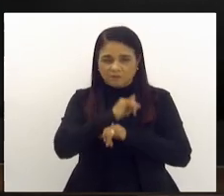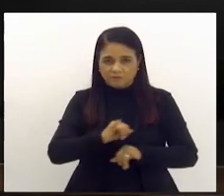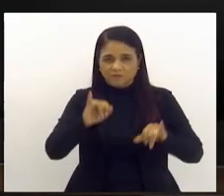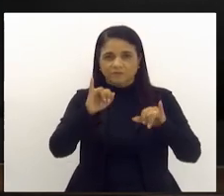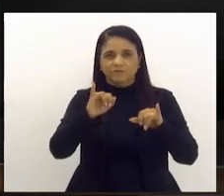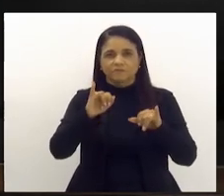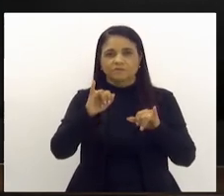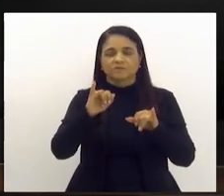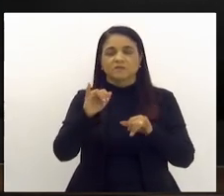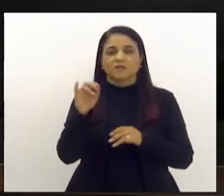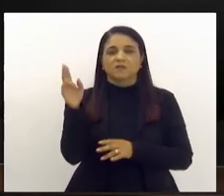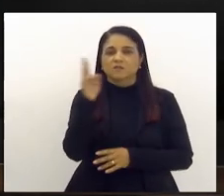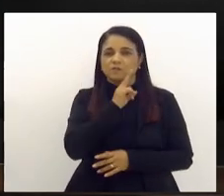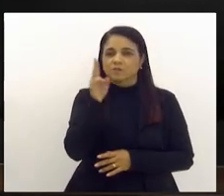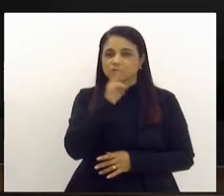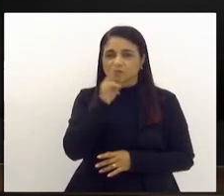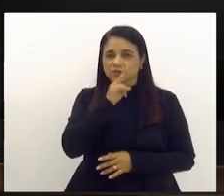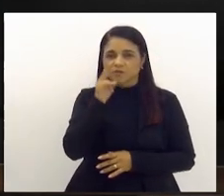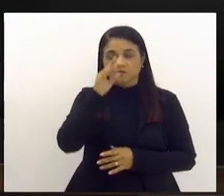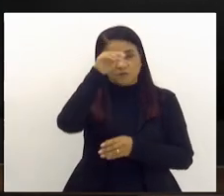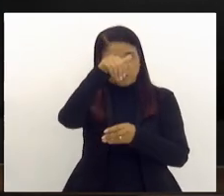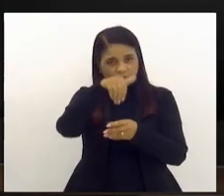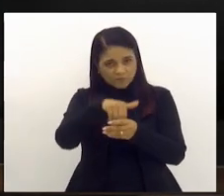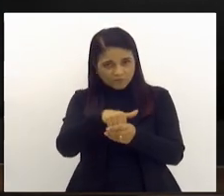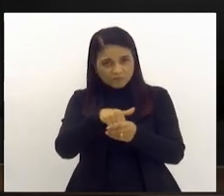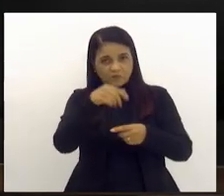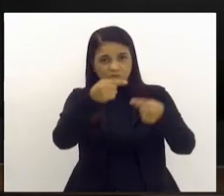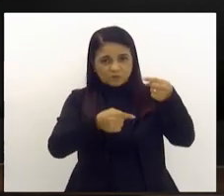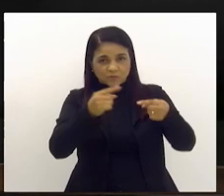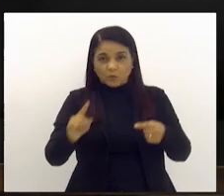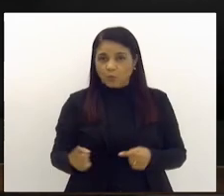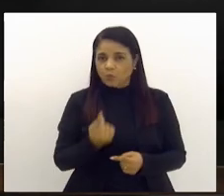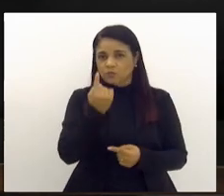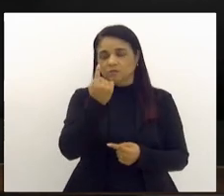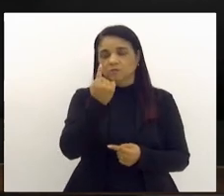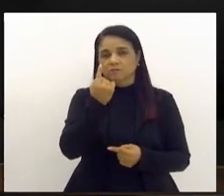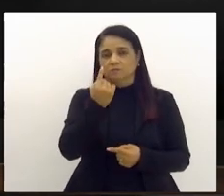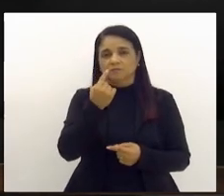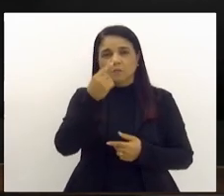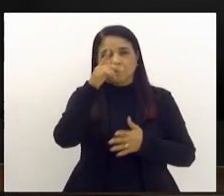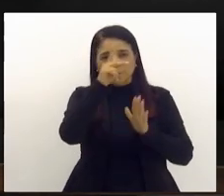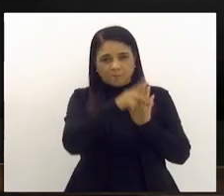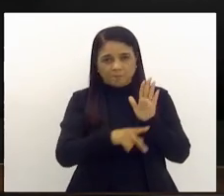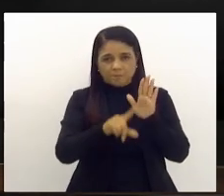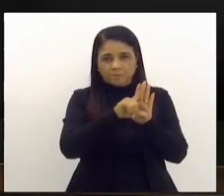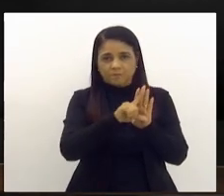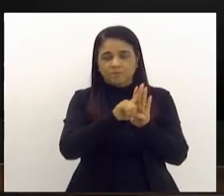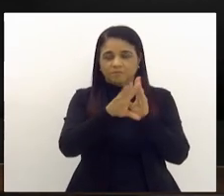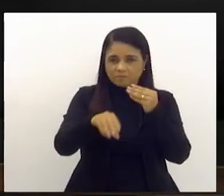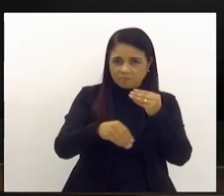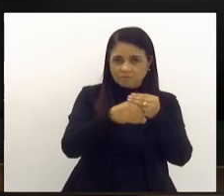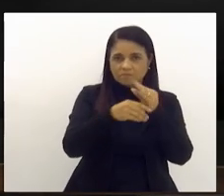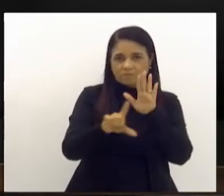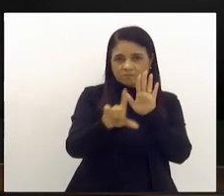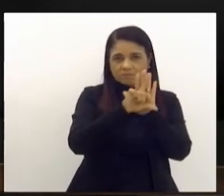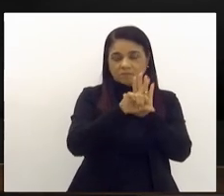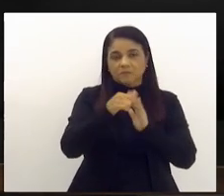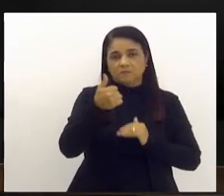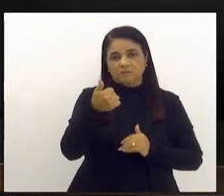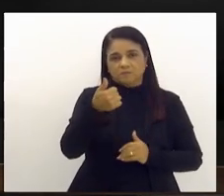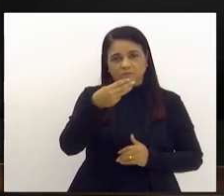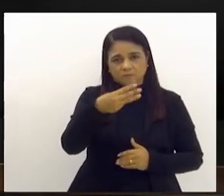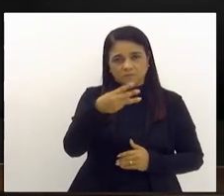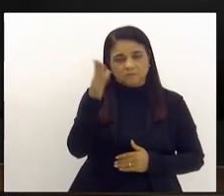Anuncio, em regime de urgência, em votação, em discussão única, projeto de lei complementar número